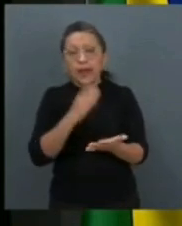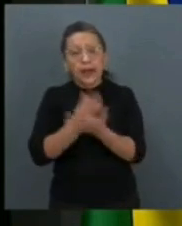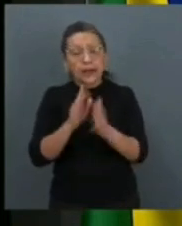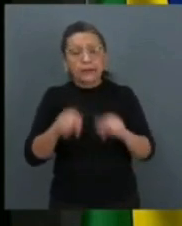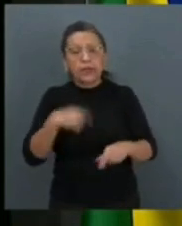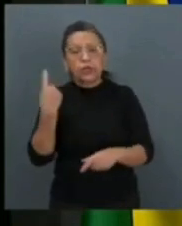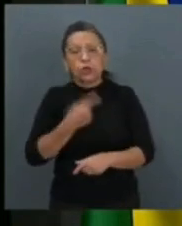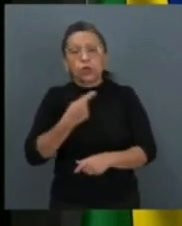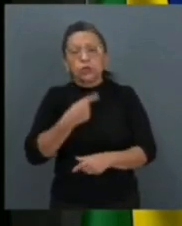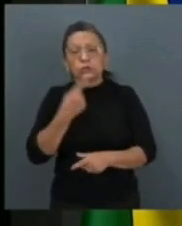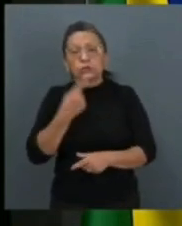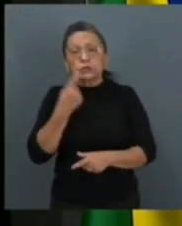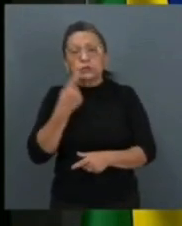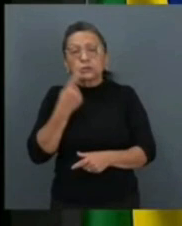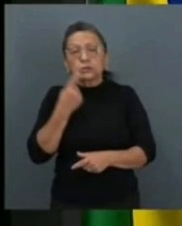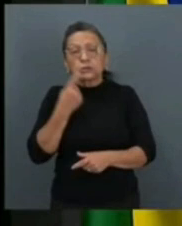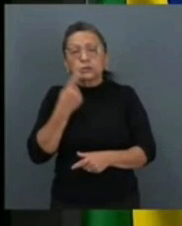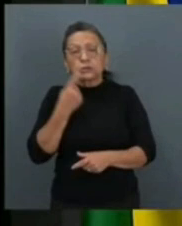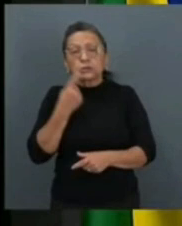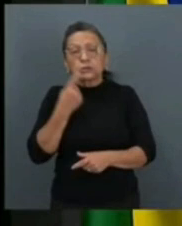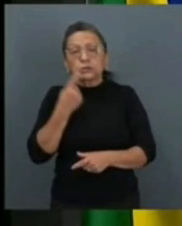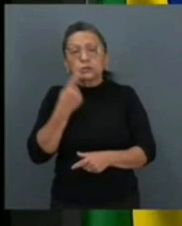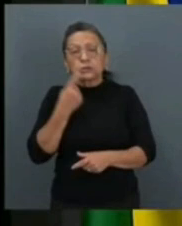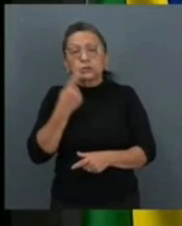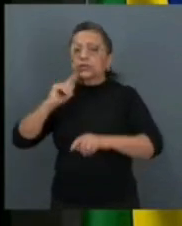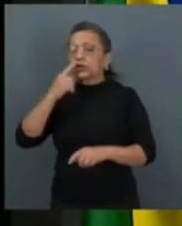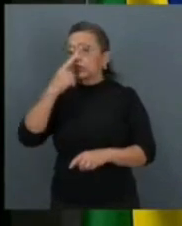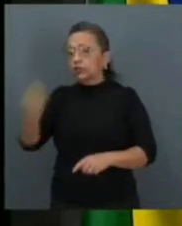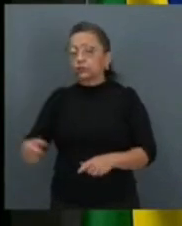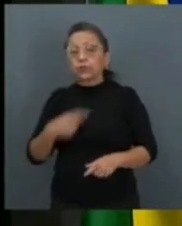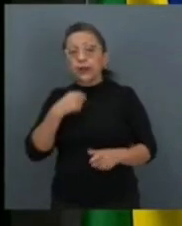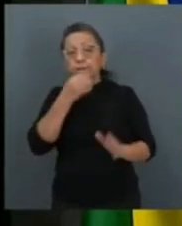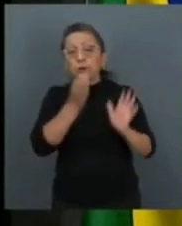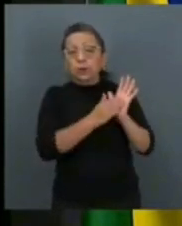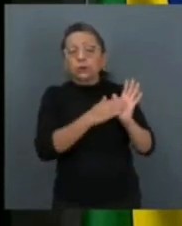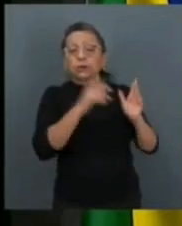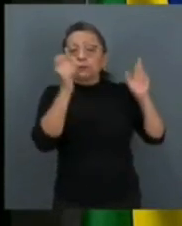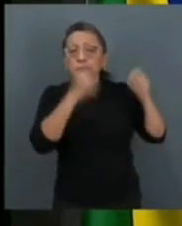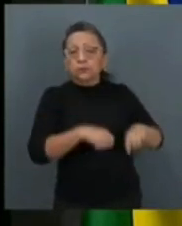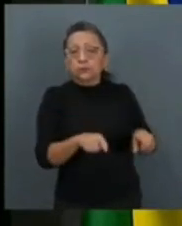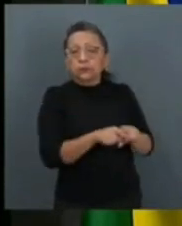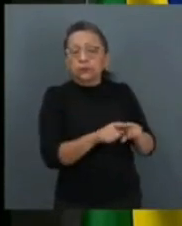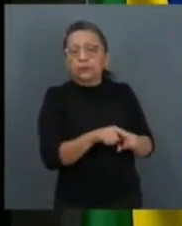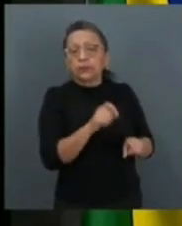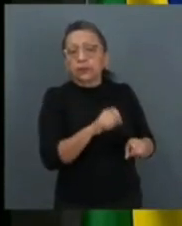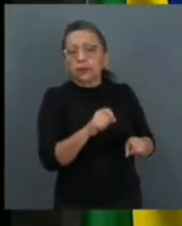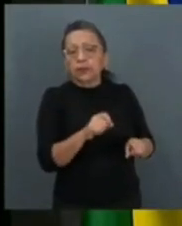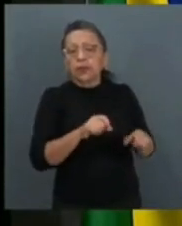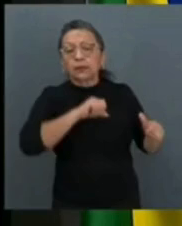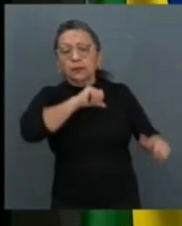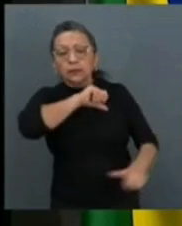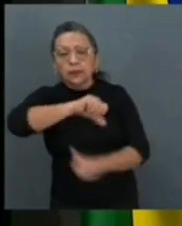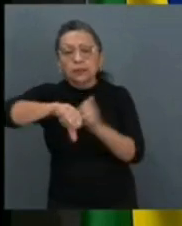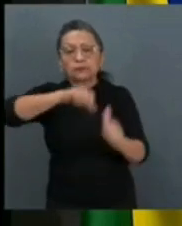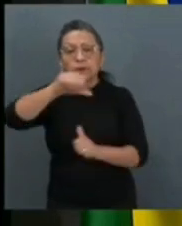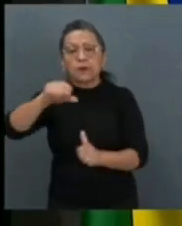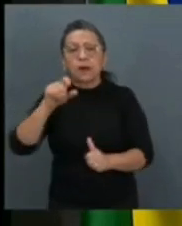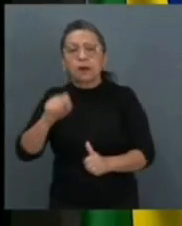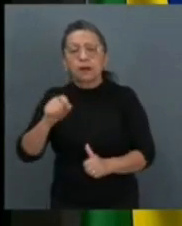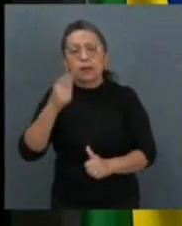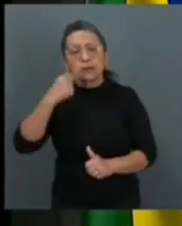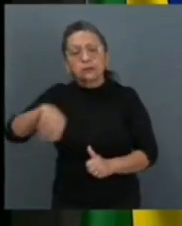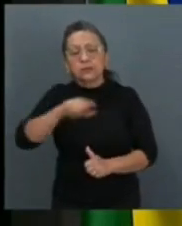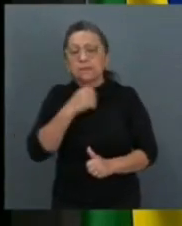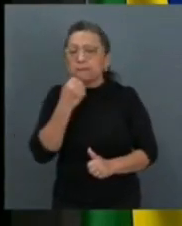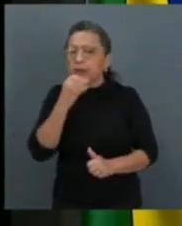nossas montanhas de lixo. A proposta tem potencial para até mesmo transformar esse